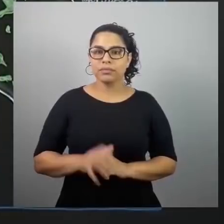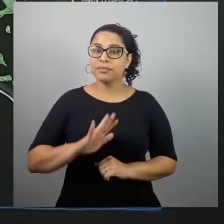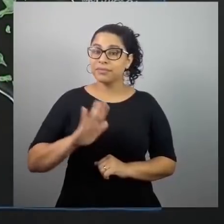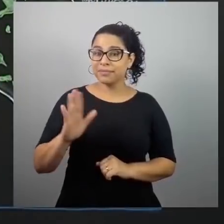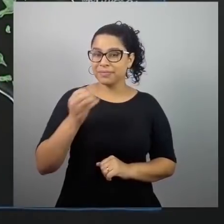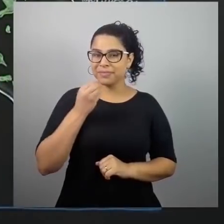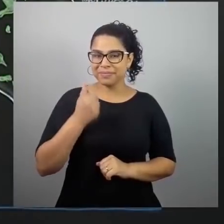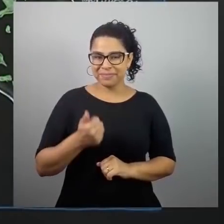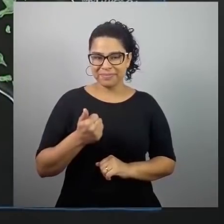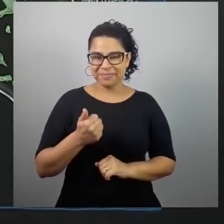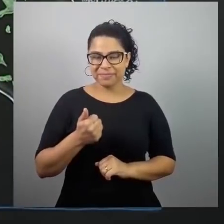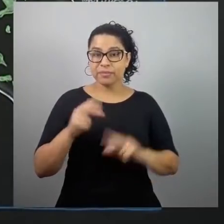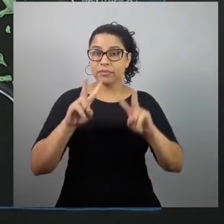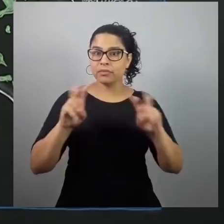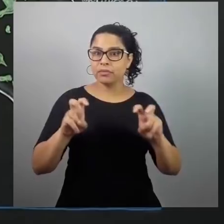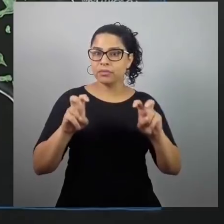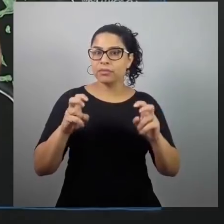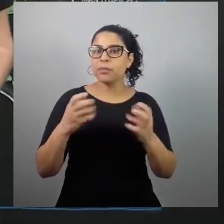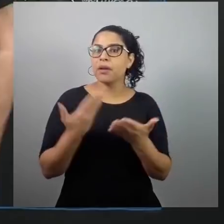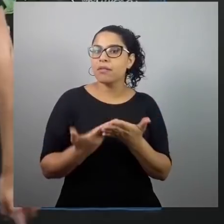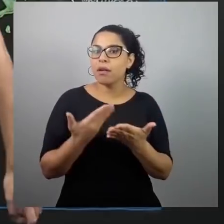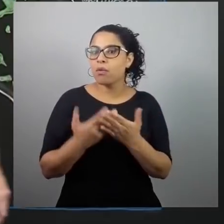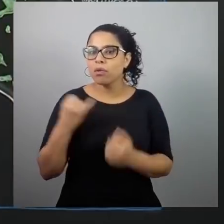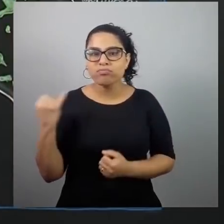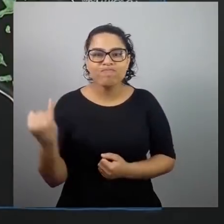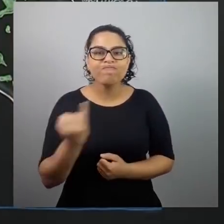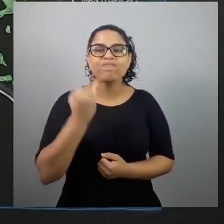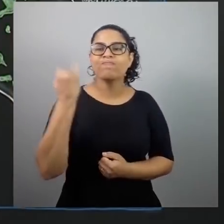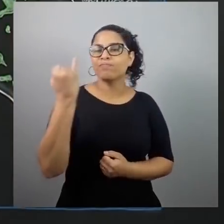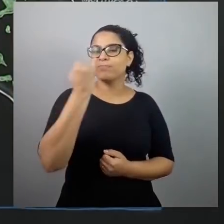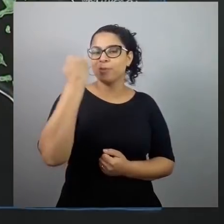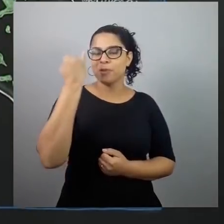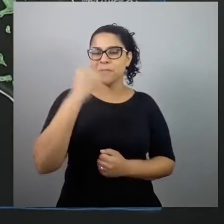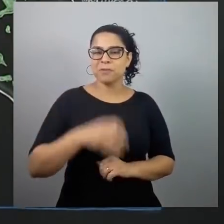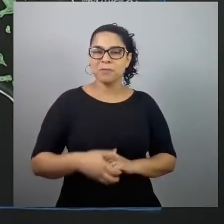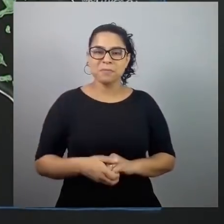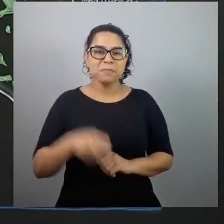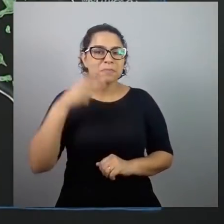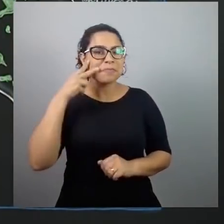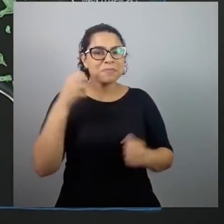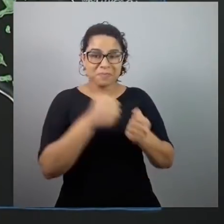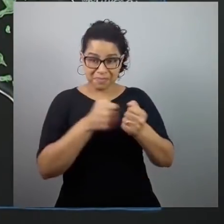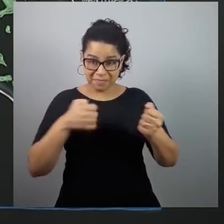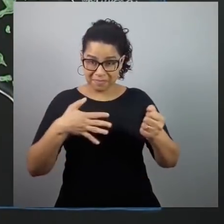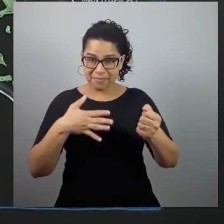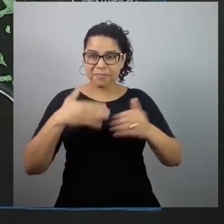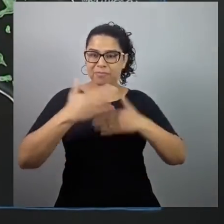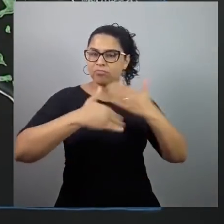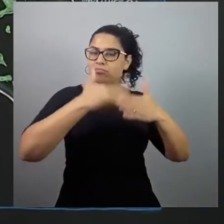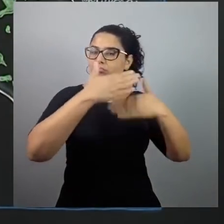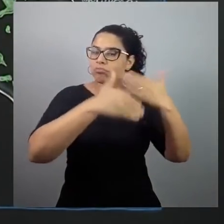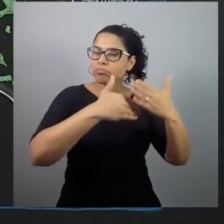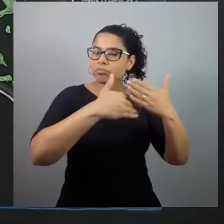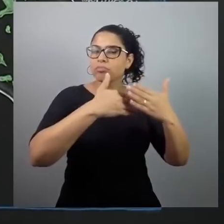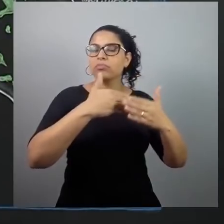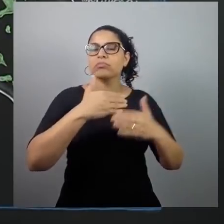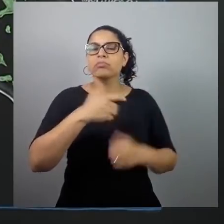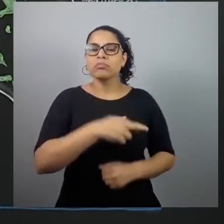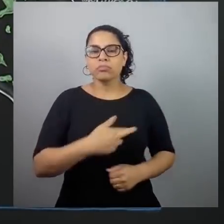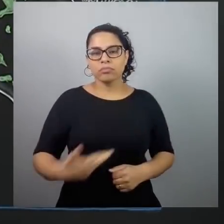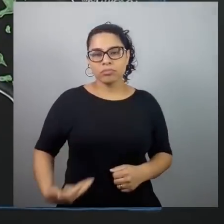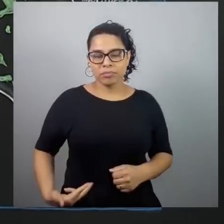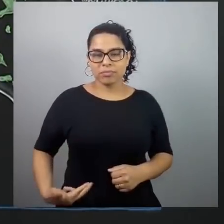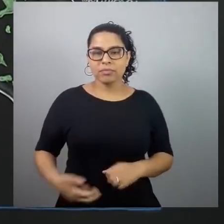Fala pessoal, tudo bem? Tema muito importante hoje. Essa aula tem título A Questão Indígena durante a República,